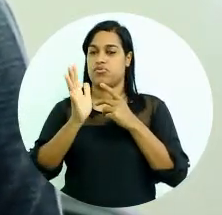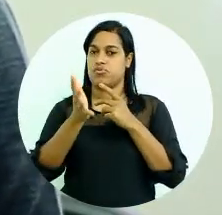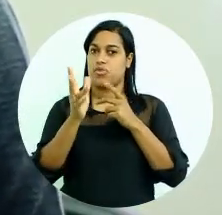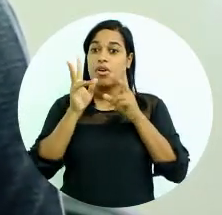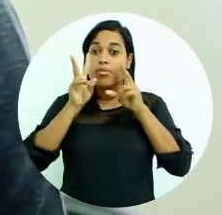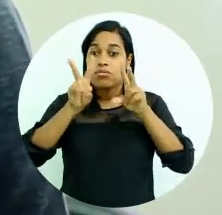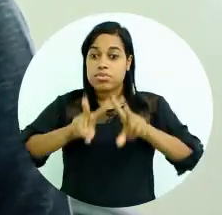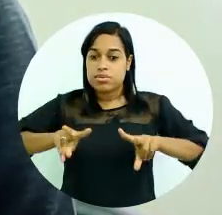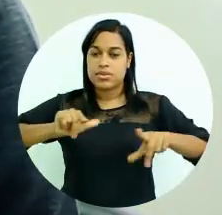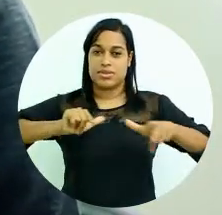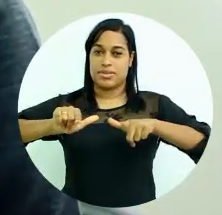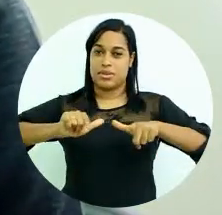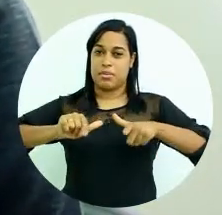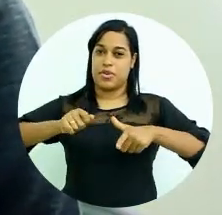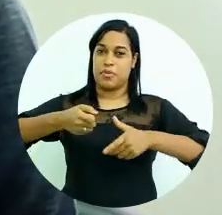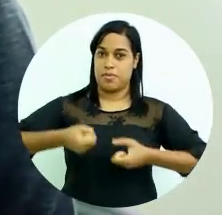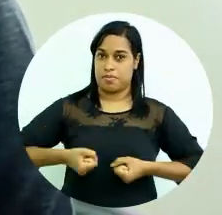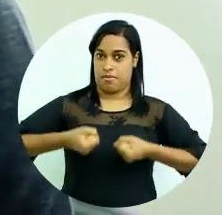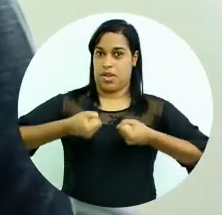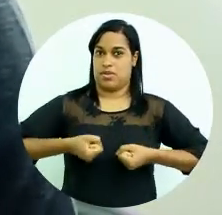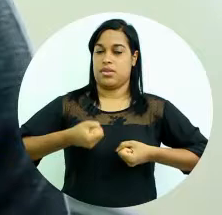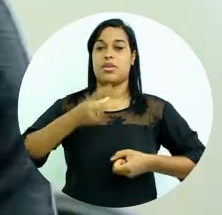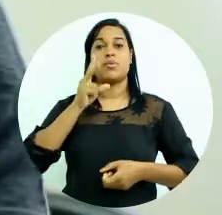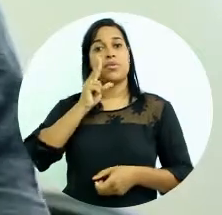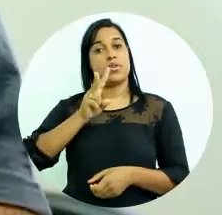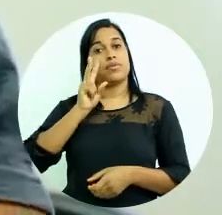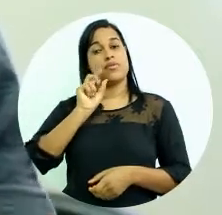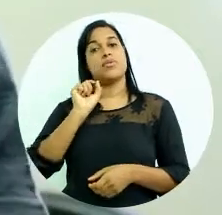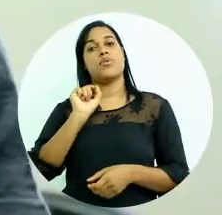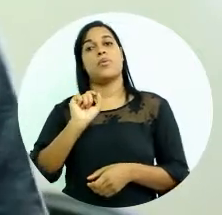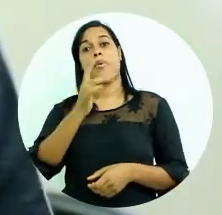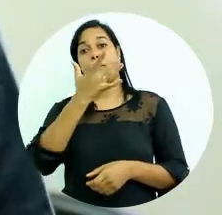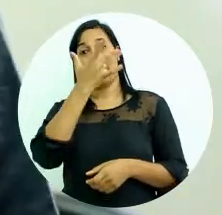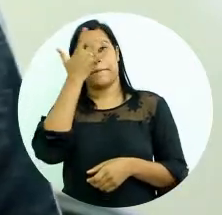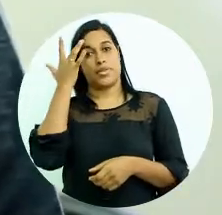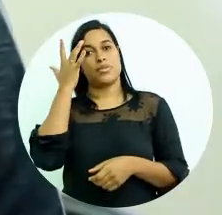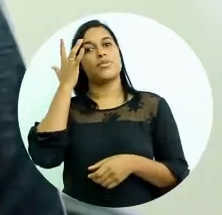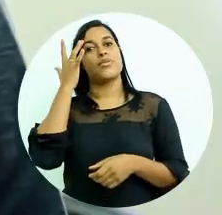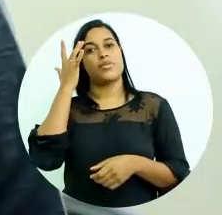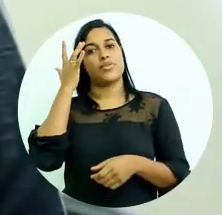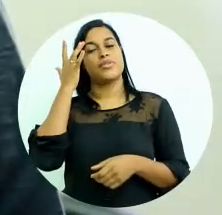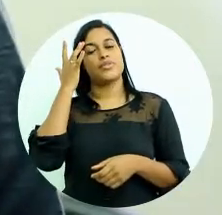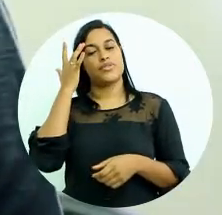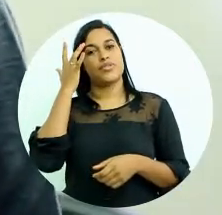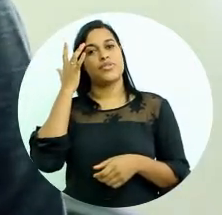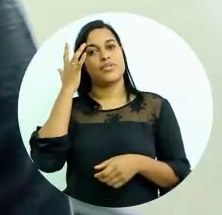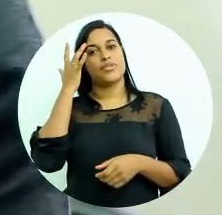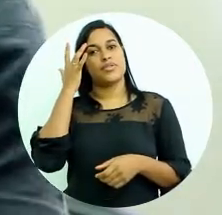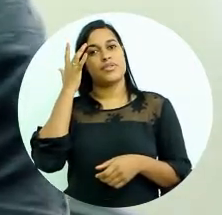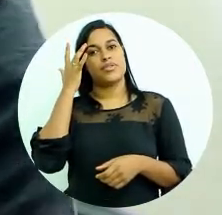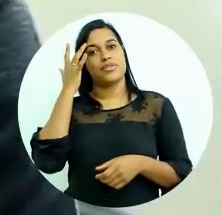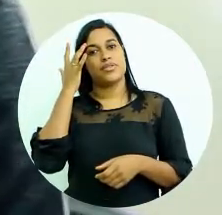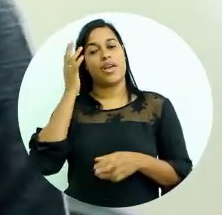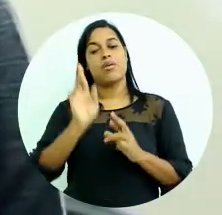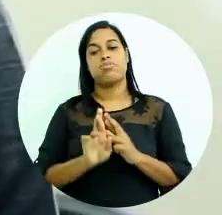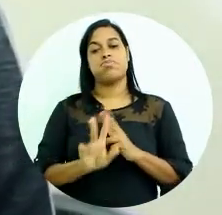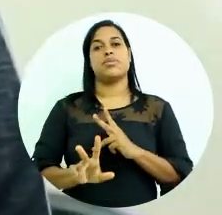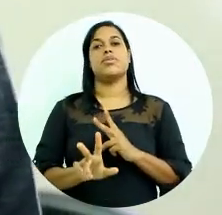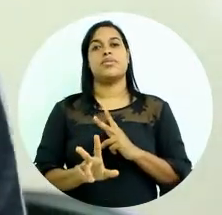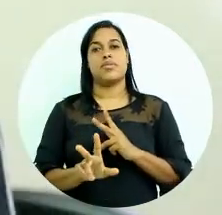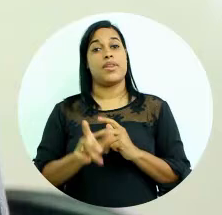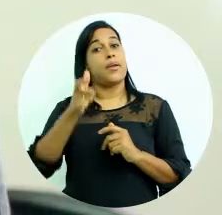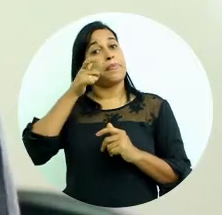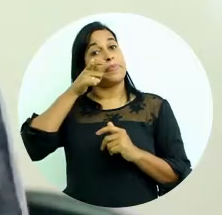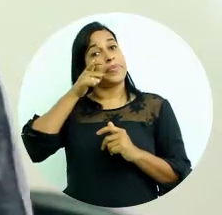já realizando esse trabalho mais pesado, eram tidos como pessoas em condição